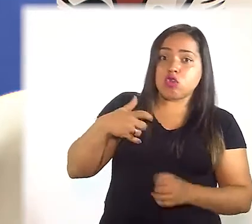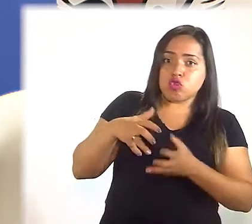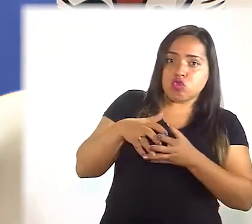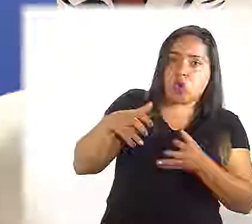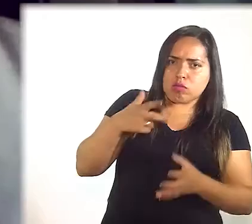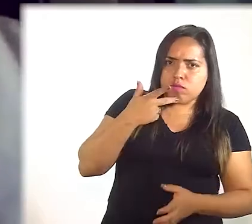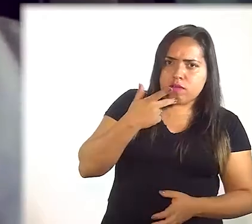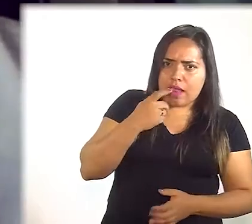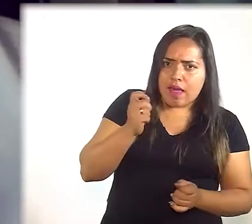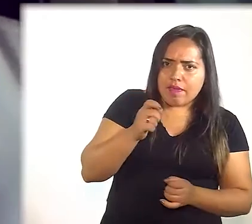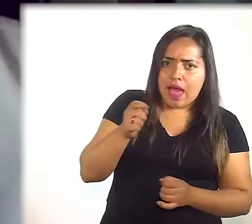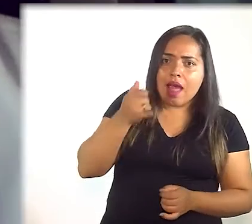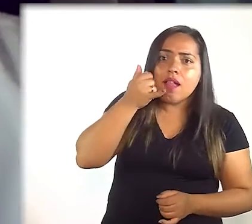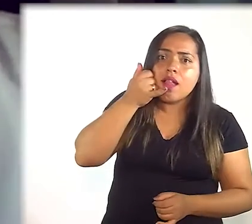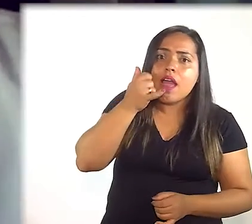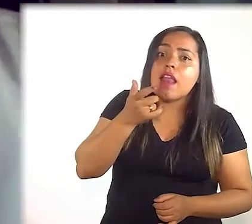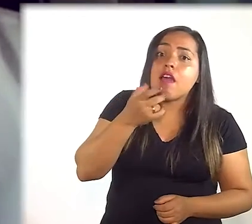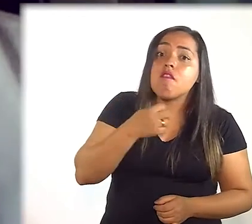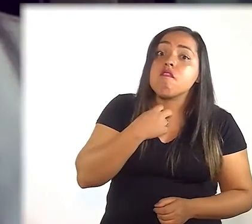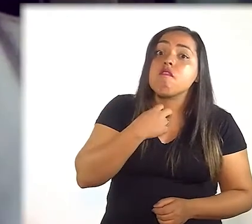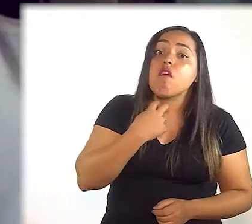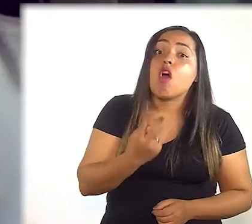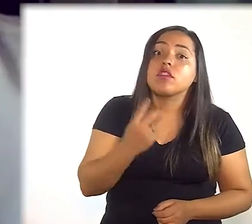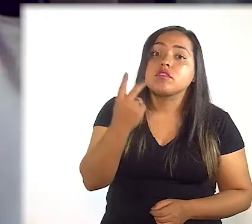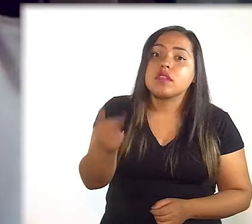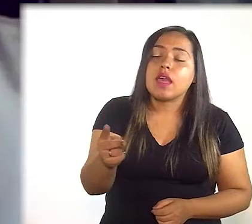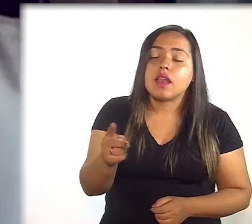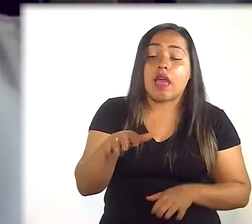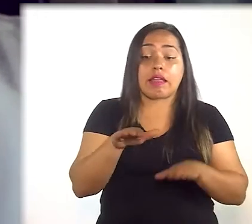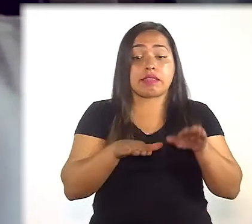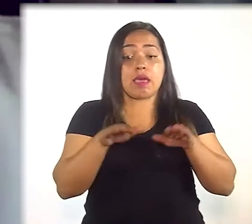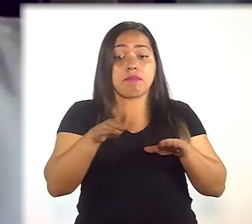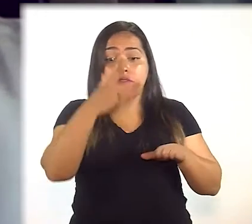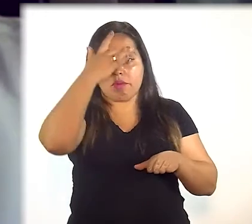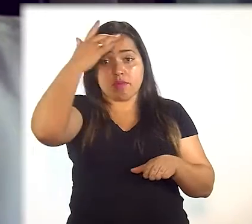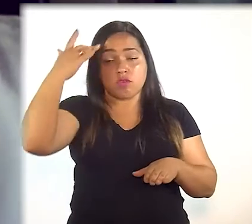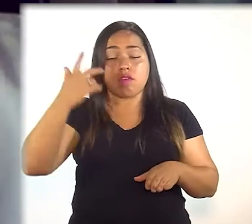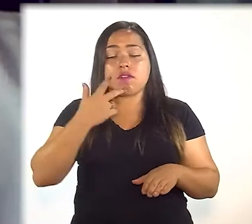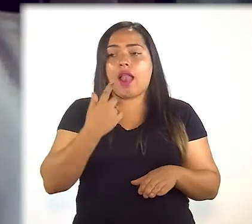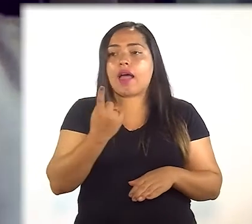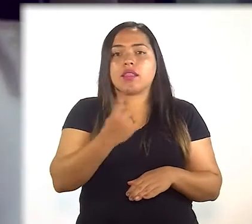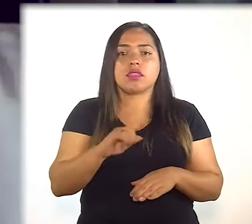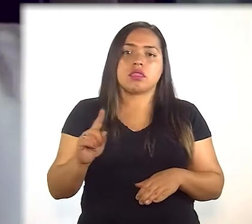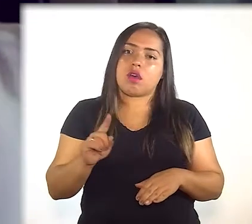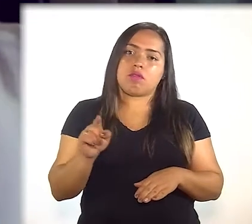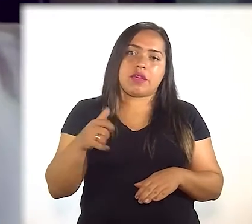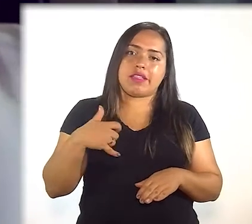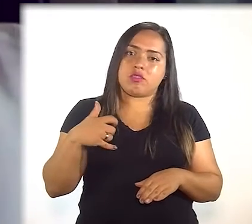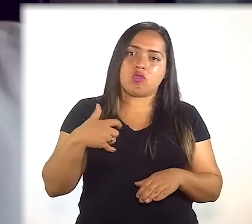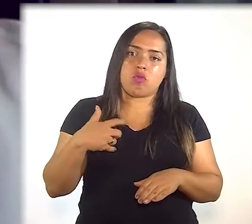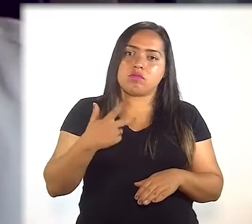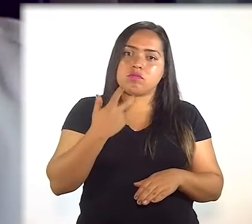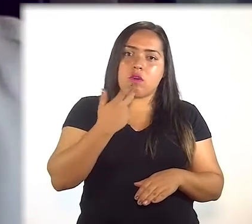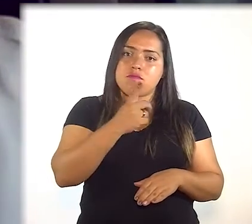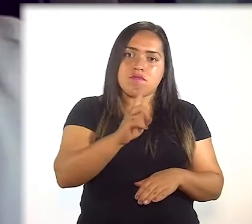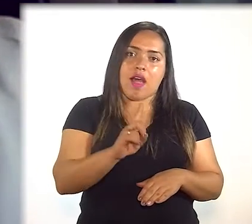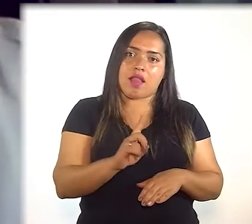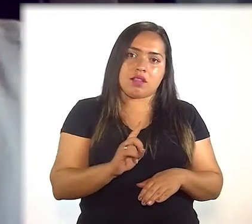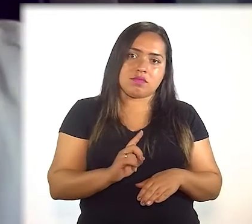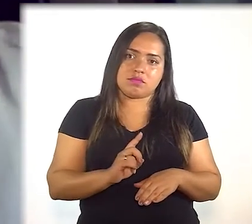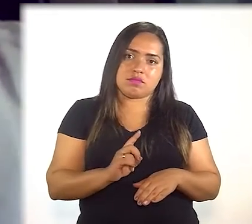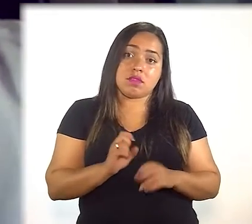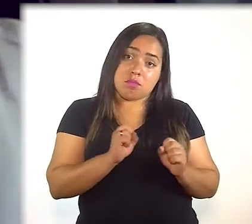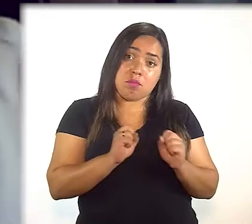é perguntar assim, nós podemos falar com o idoso? Você pode colocá-lo na linha? Aí vai